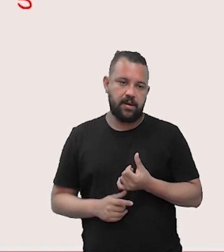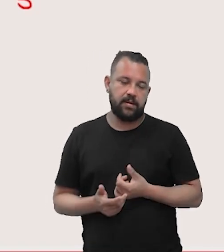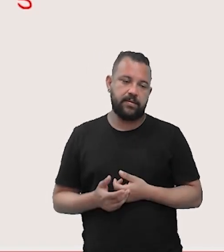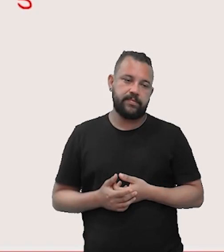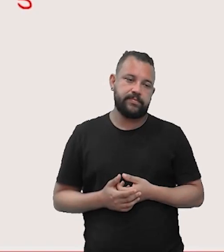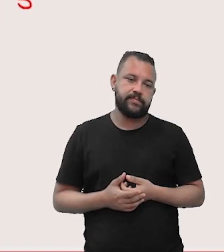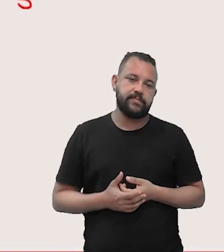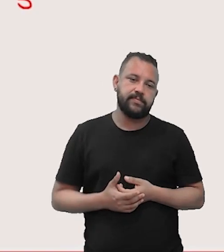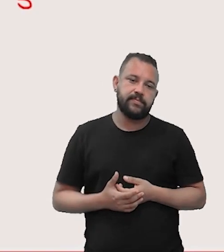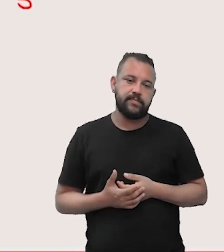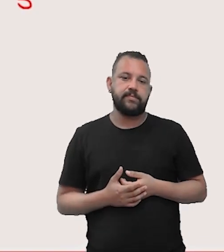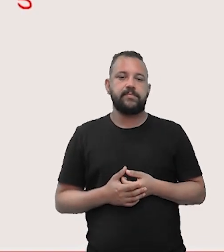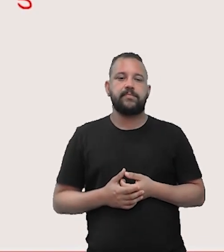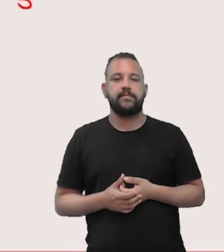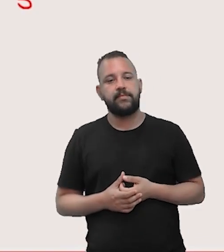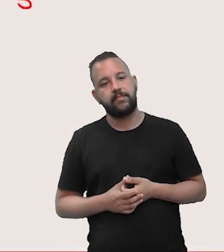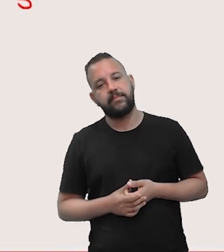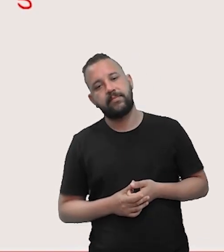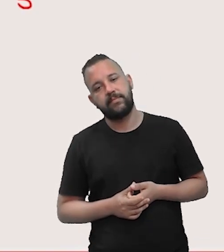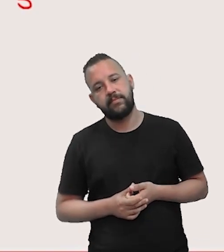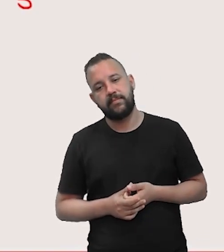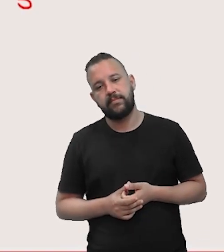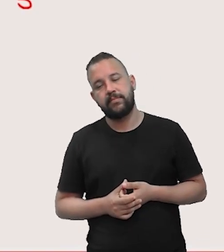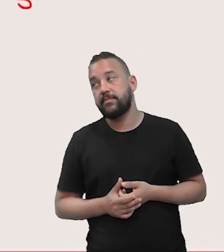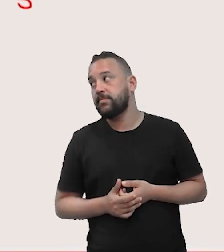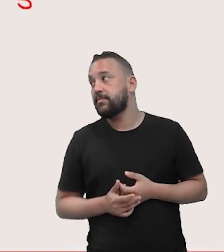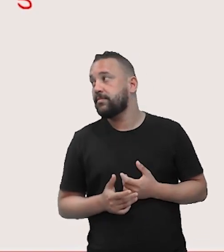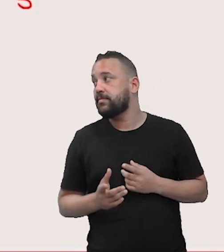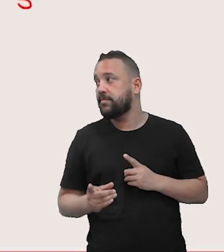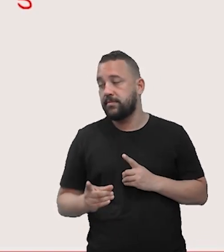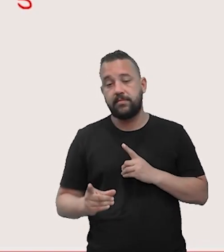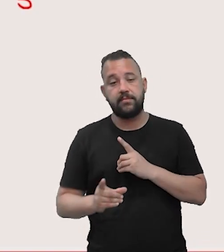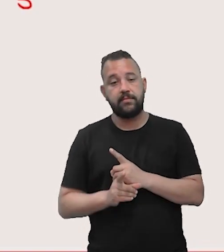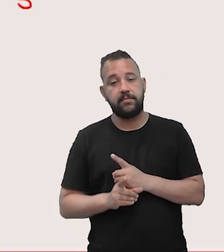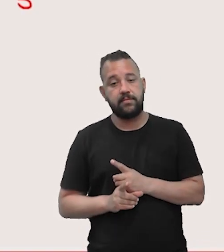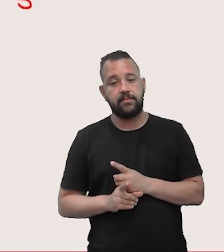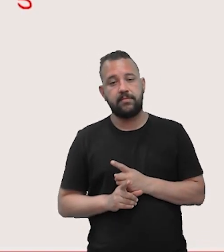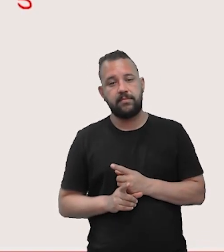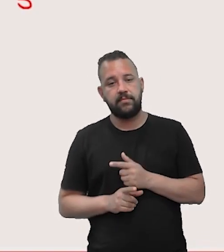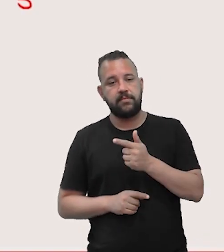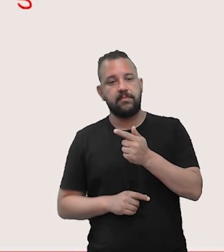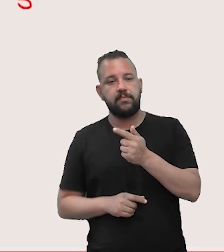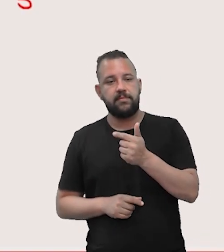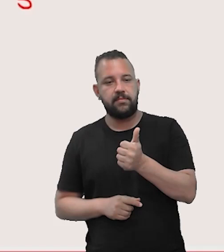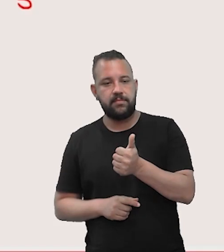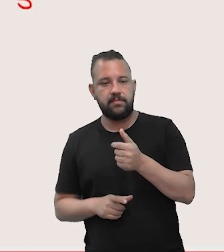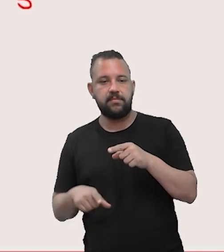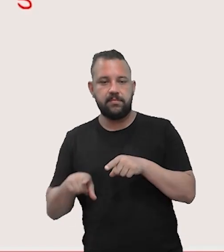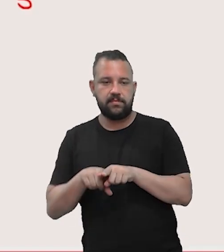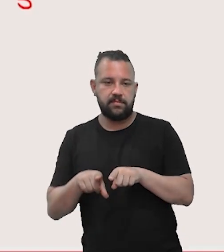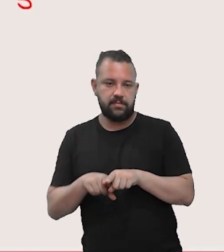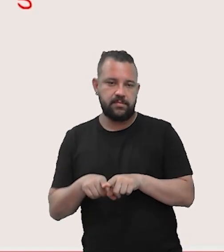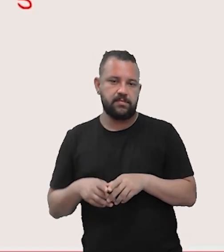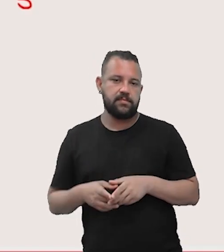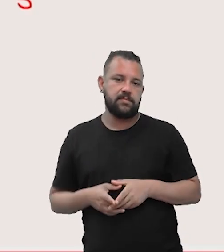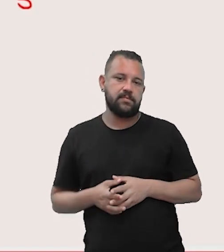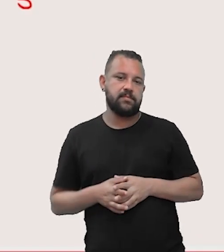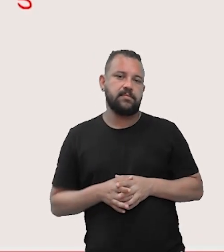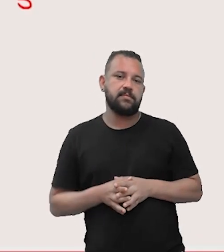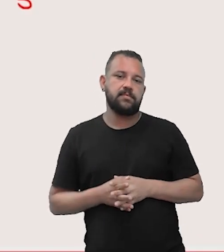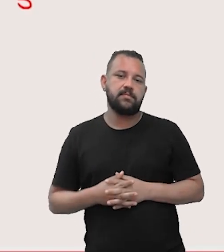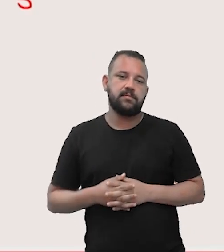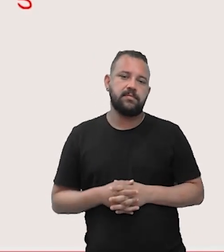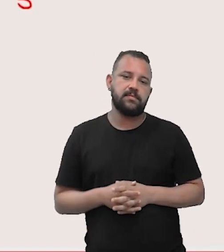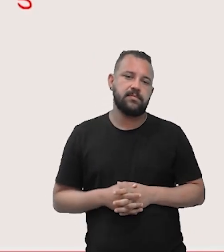26. E aí ele vai ter o total aqui de 71 pontos para até no quarto jogo.